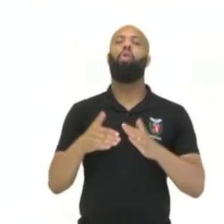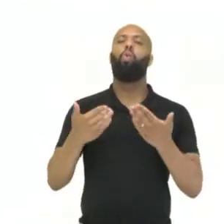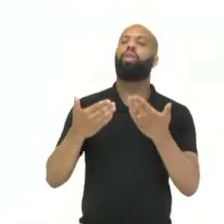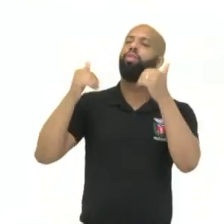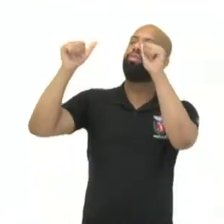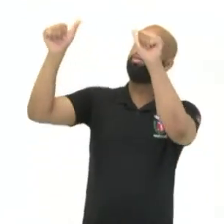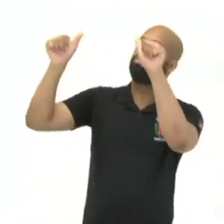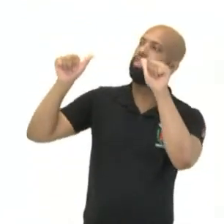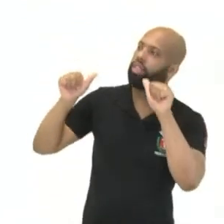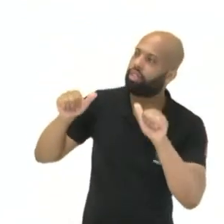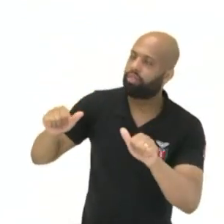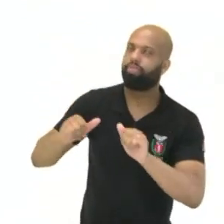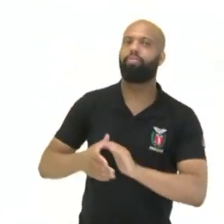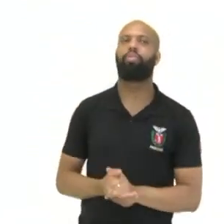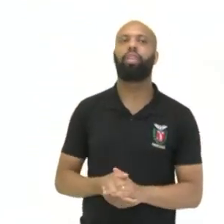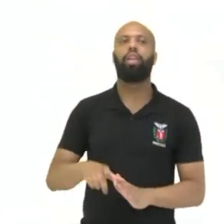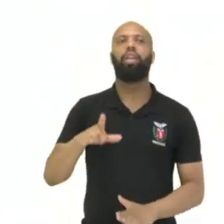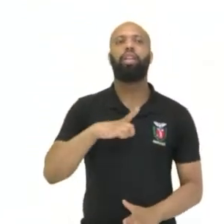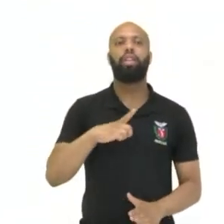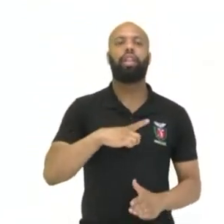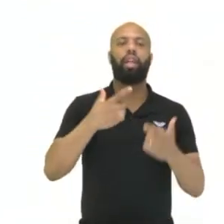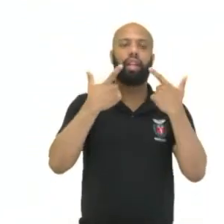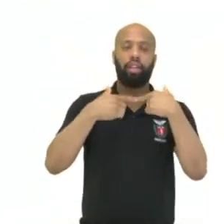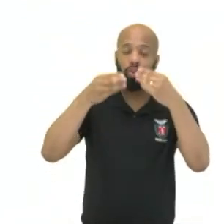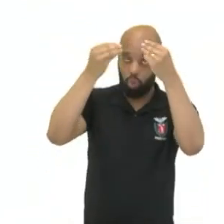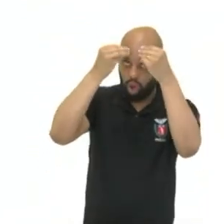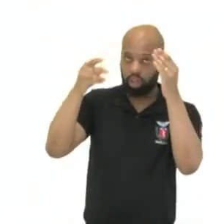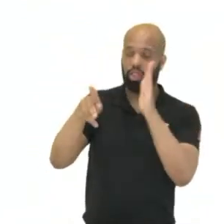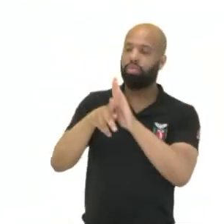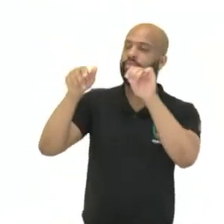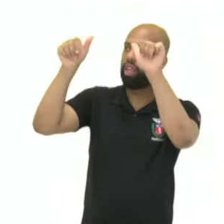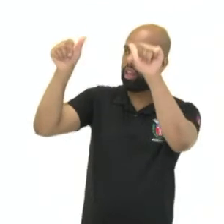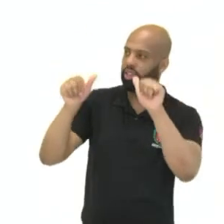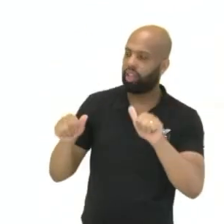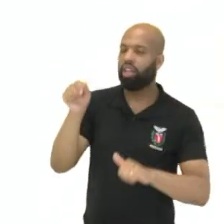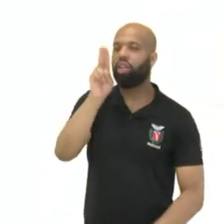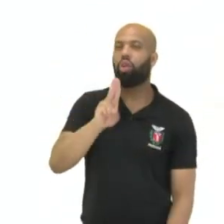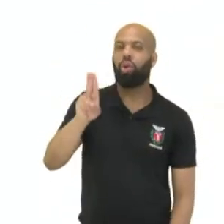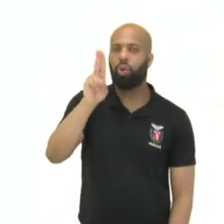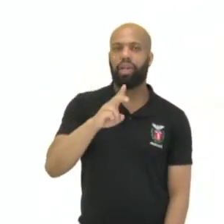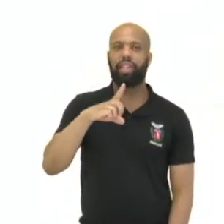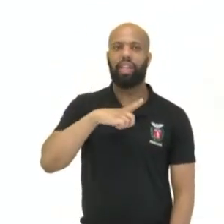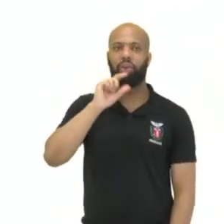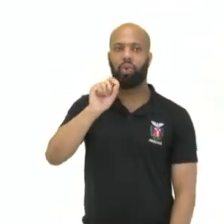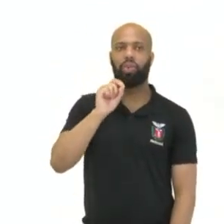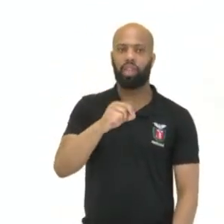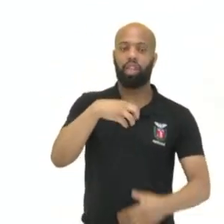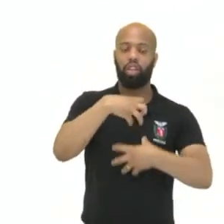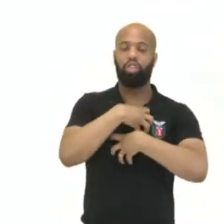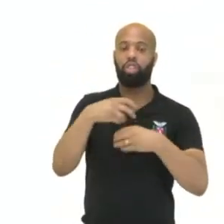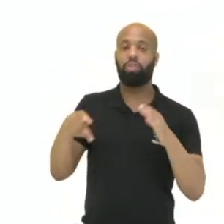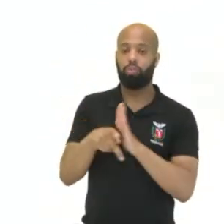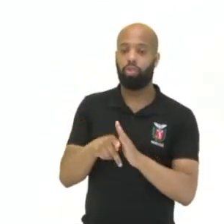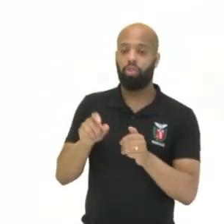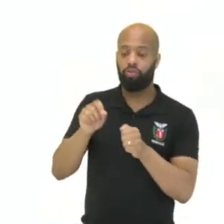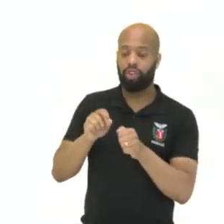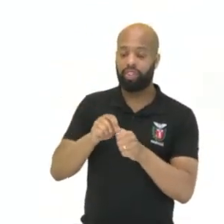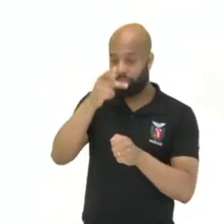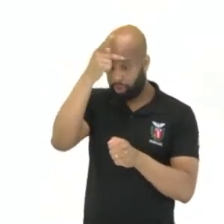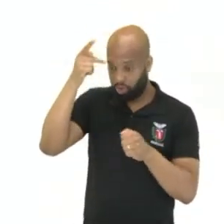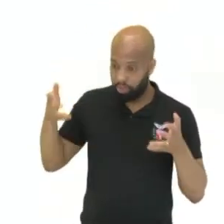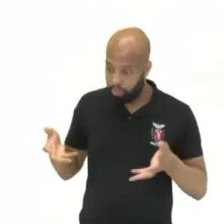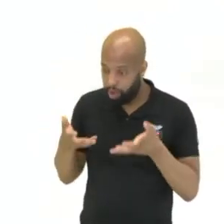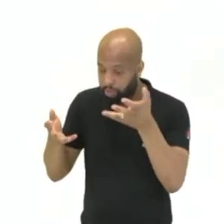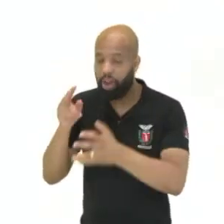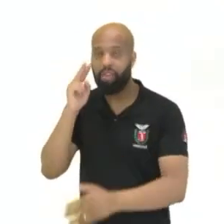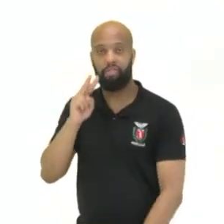cartaz, a linguagem trabalhada no cartaz utiliza-se de um discurso mais apelativo, explorando o